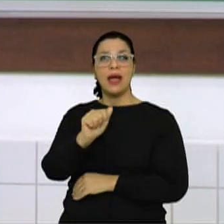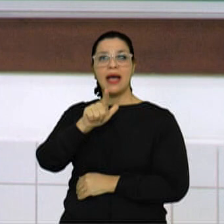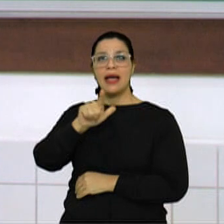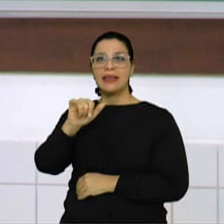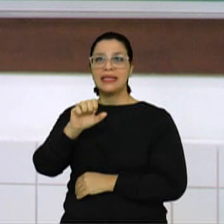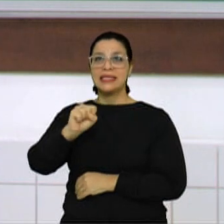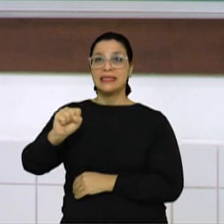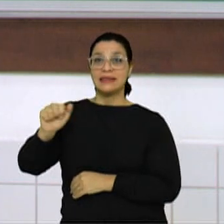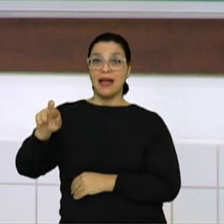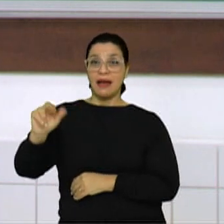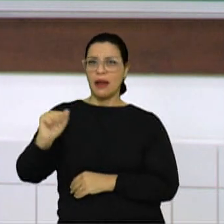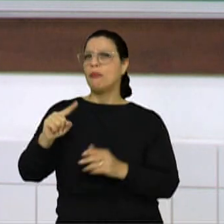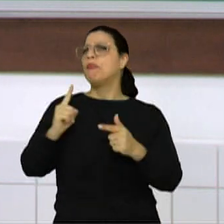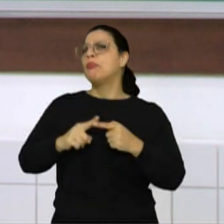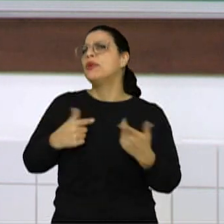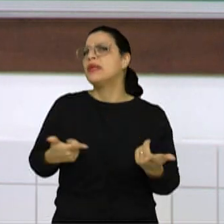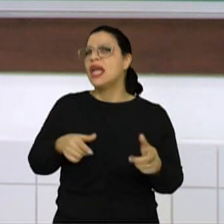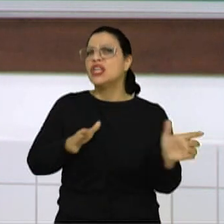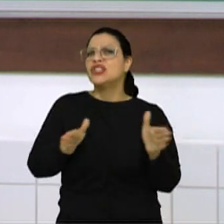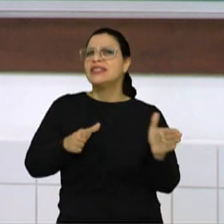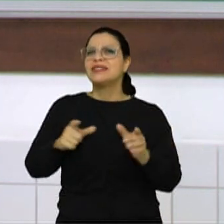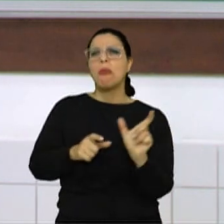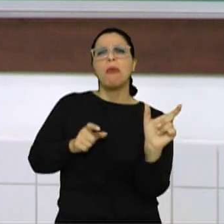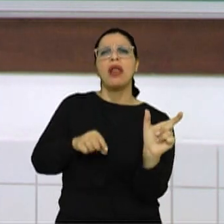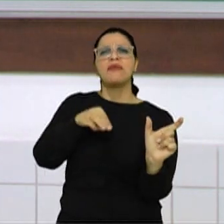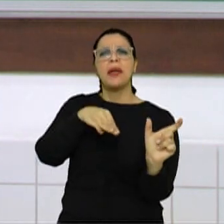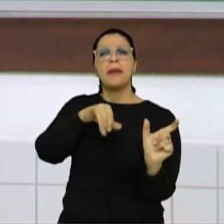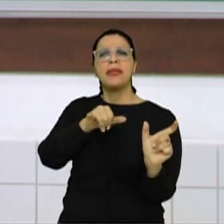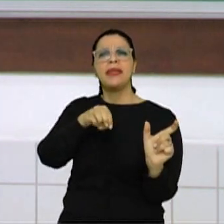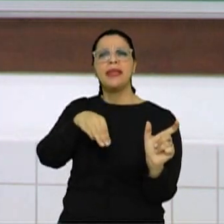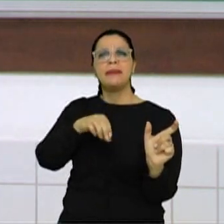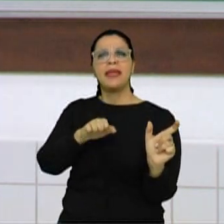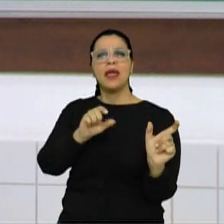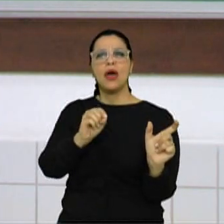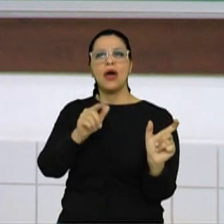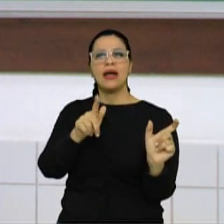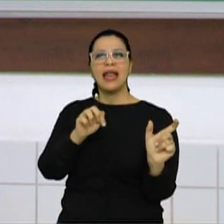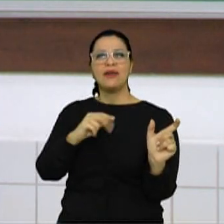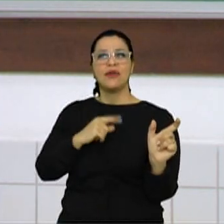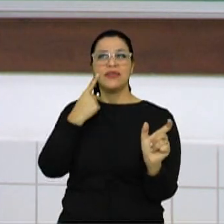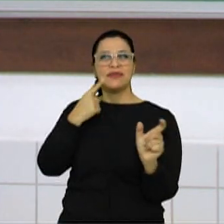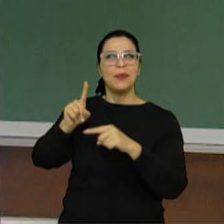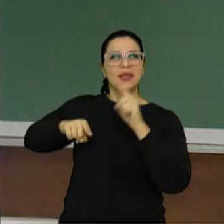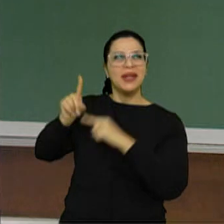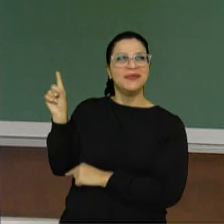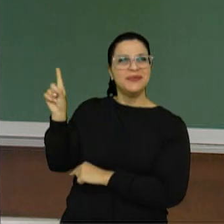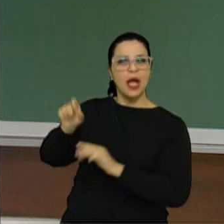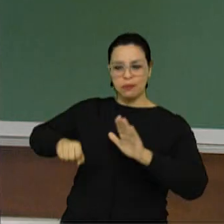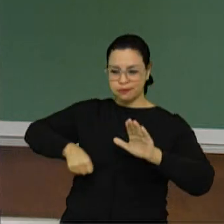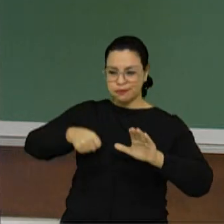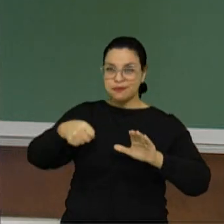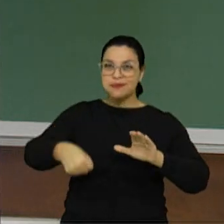para vocês agora por que geração mimeógrafo. É simples. Vocês estão vendo esse objeto